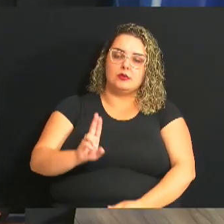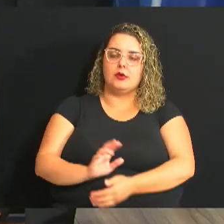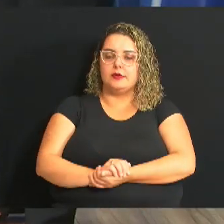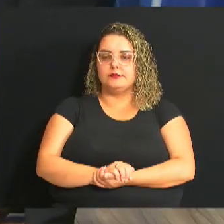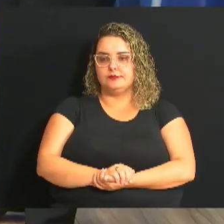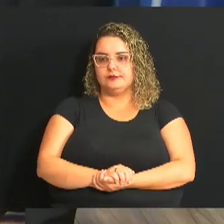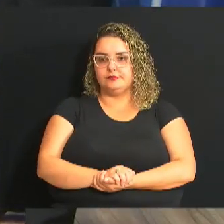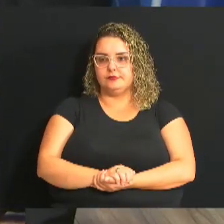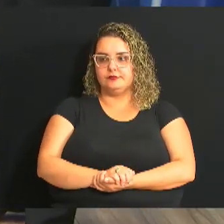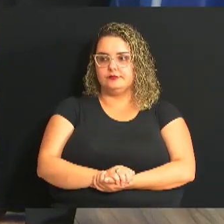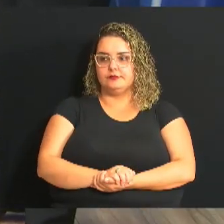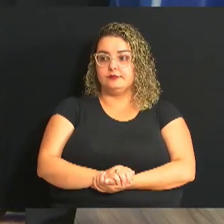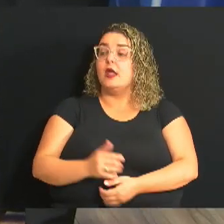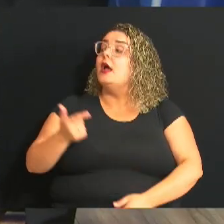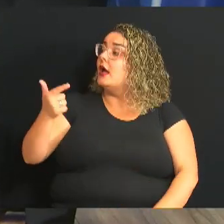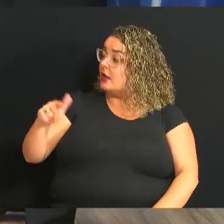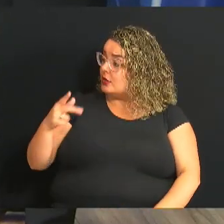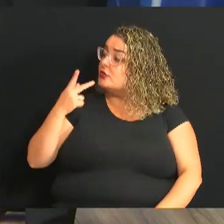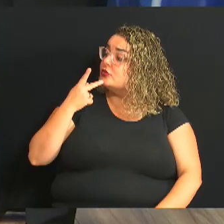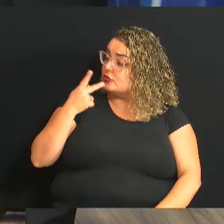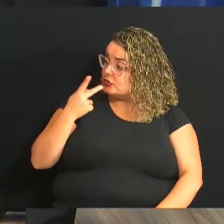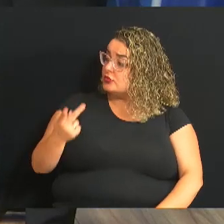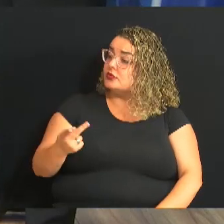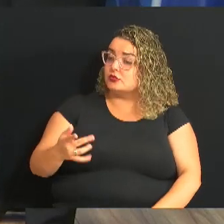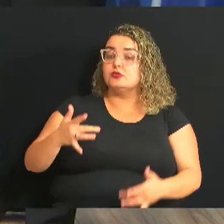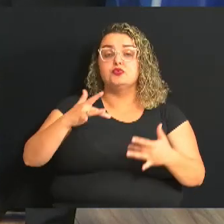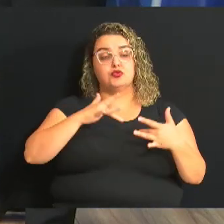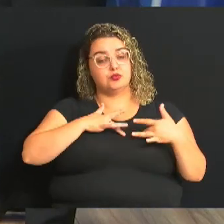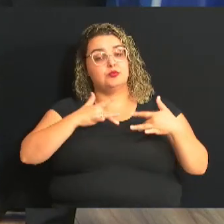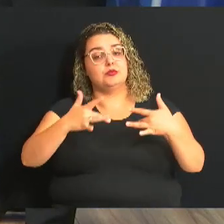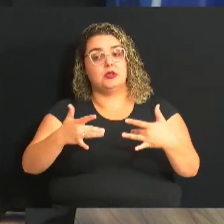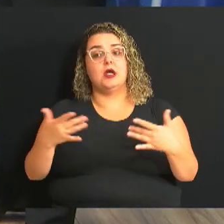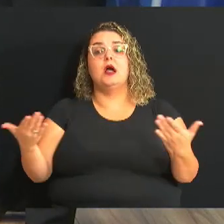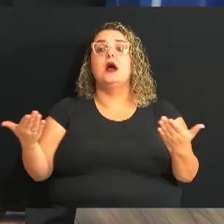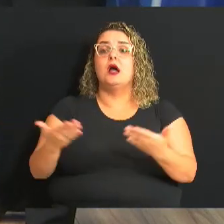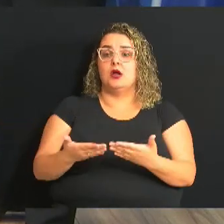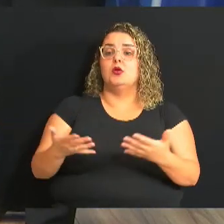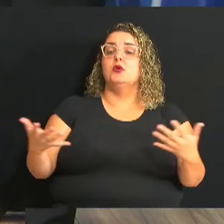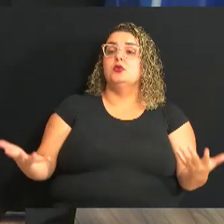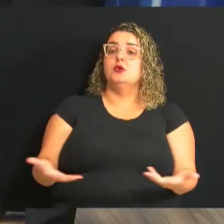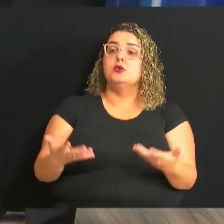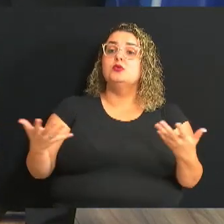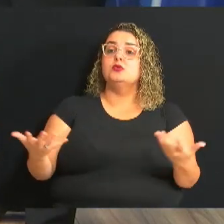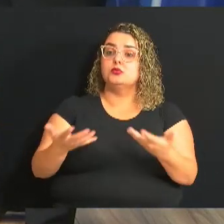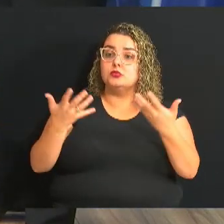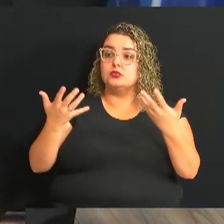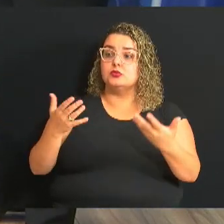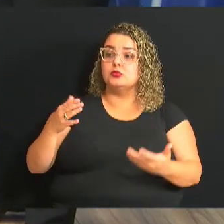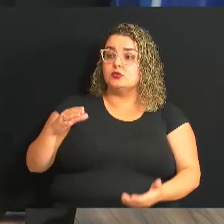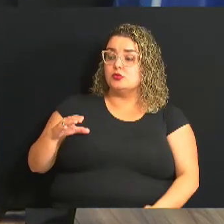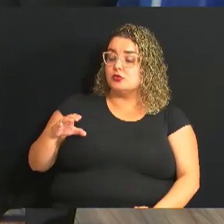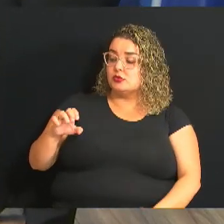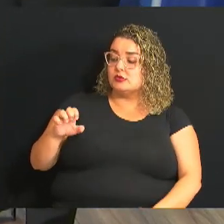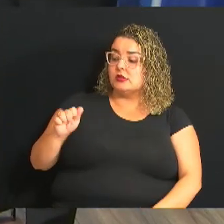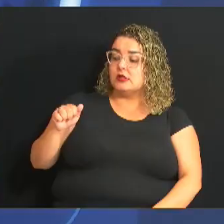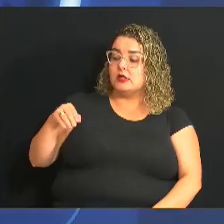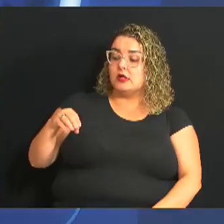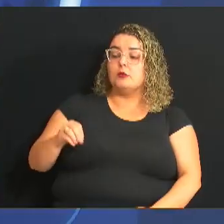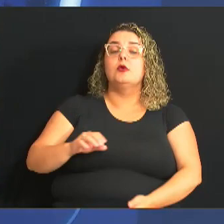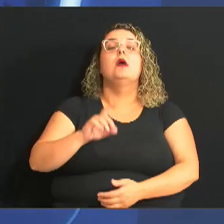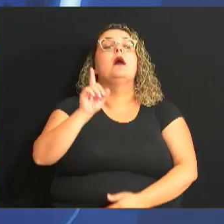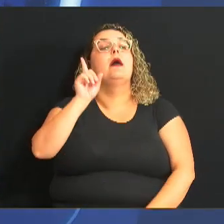E a gente continua falando, né, sobre solidariedade, agora com uma iniciativa do CEAMO. Olha, porque o Centro